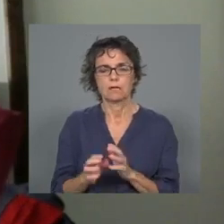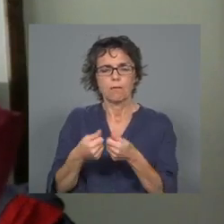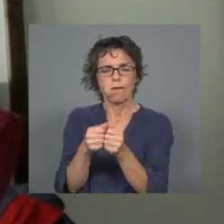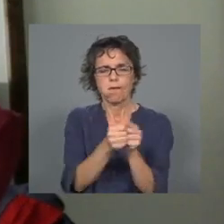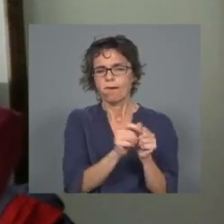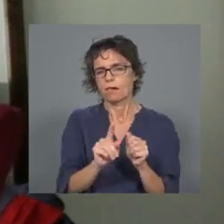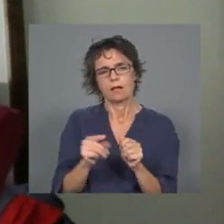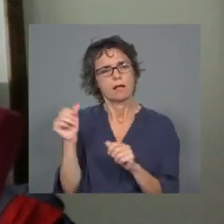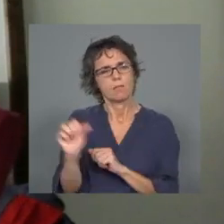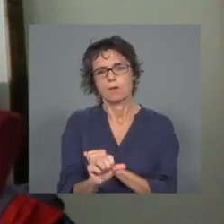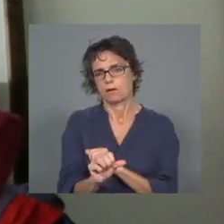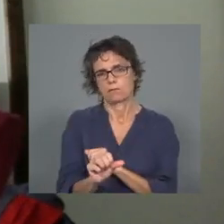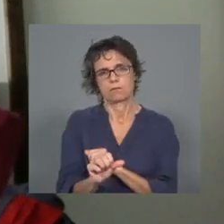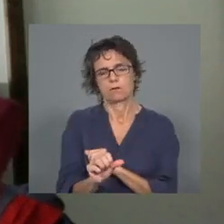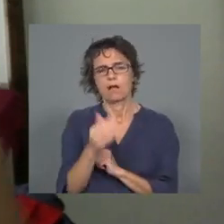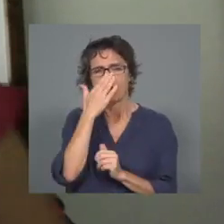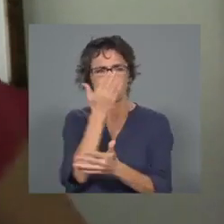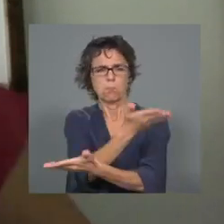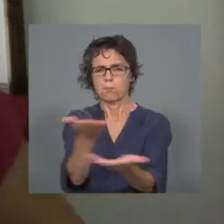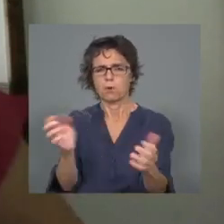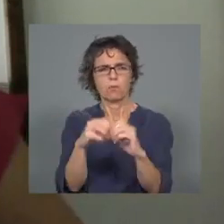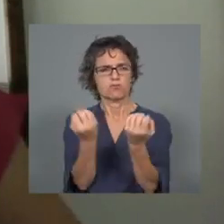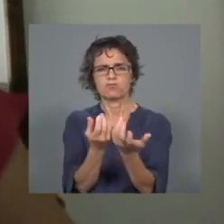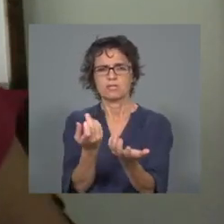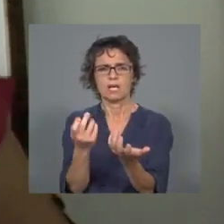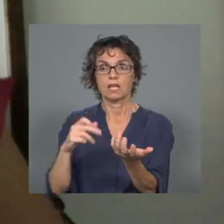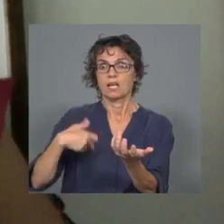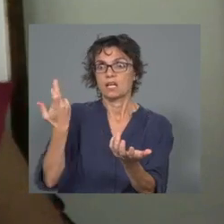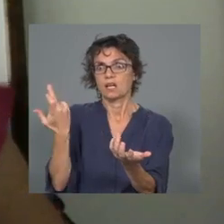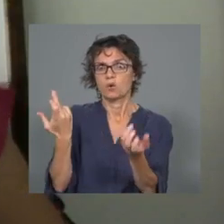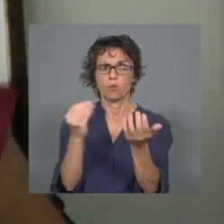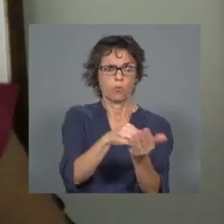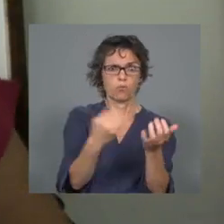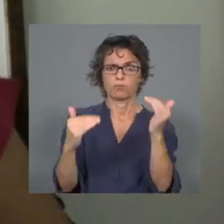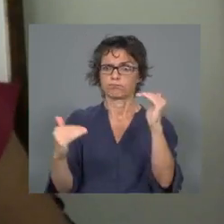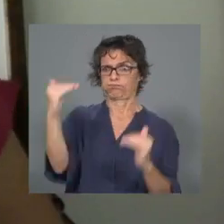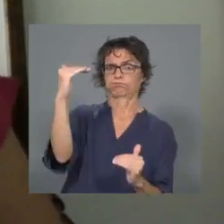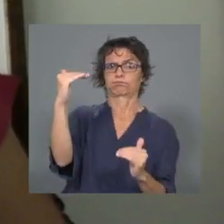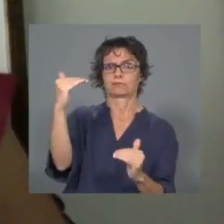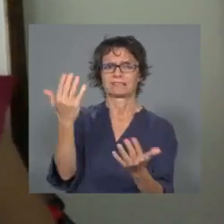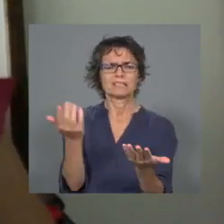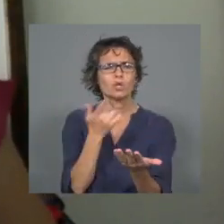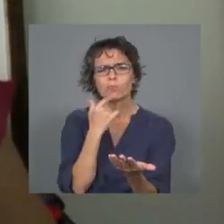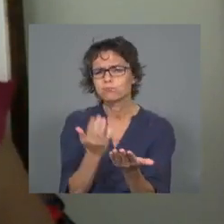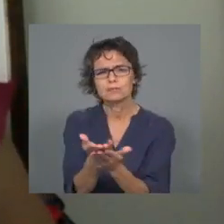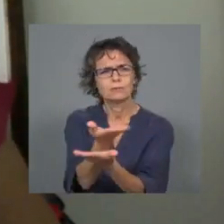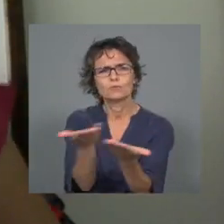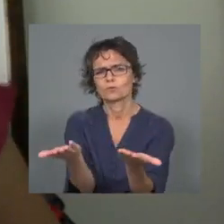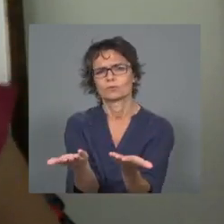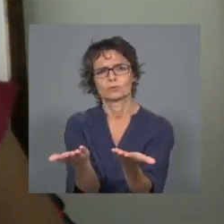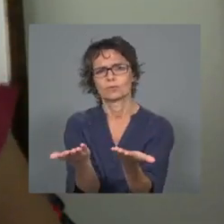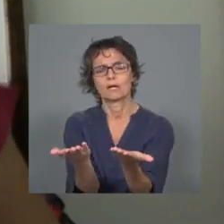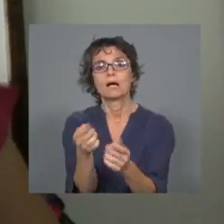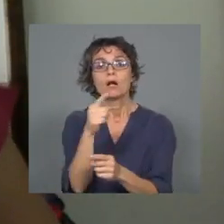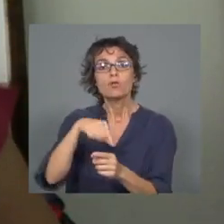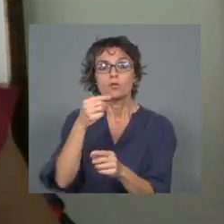ter umas pessoas a viver bem e outras a viver muito mal. E hoje é o que nós temos. E, portanto, a pandemia que trouxe de forma